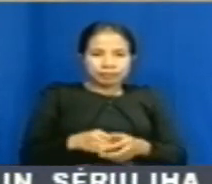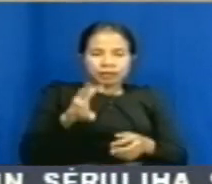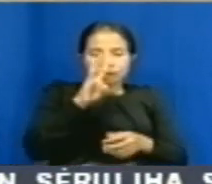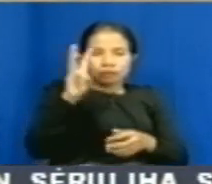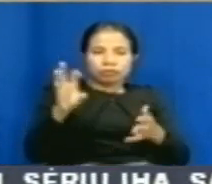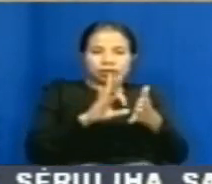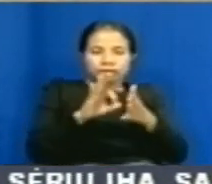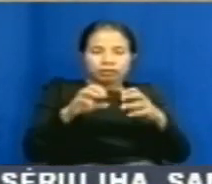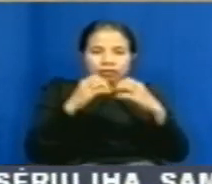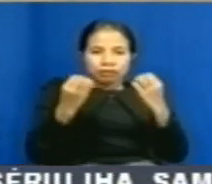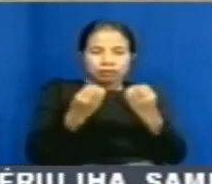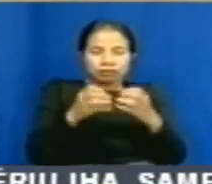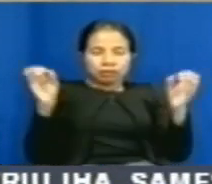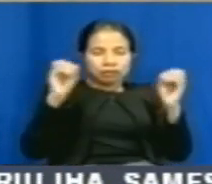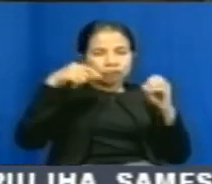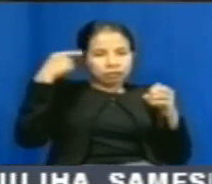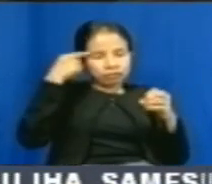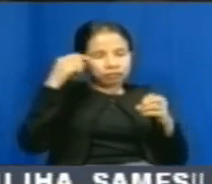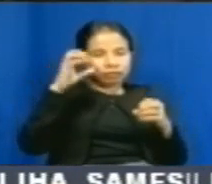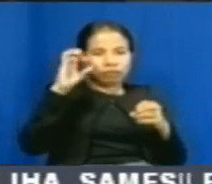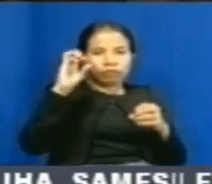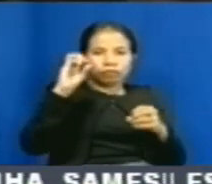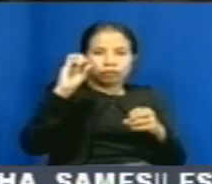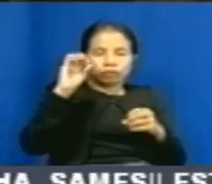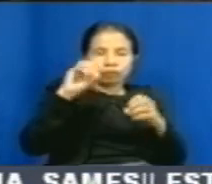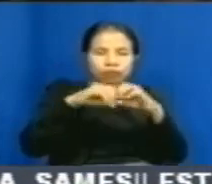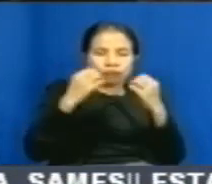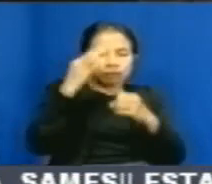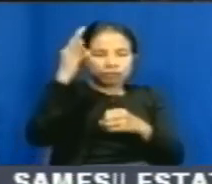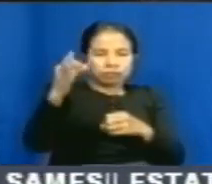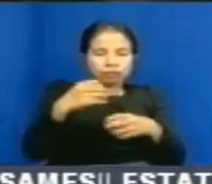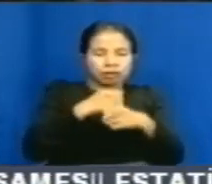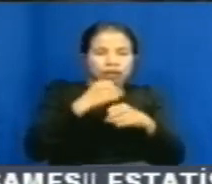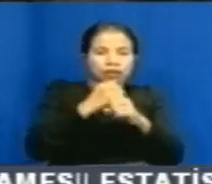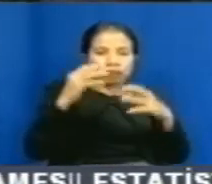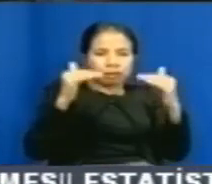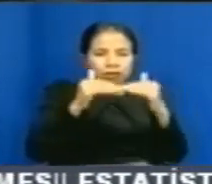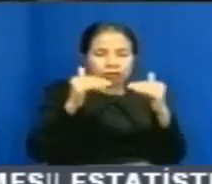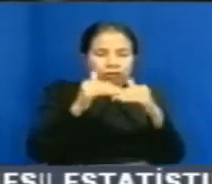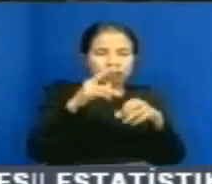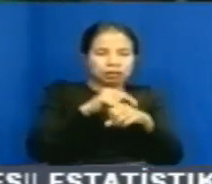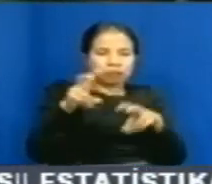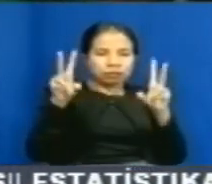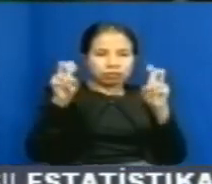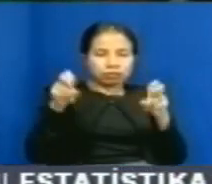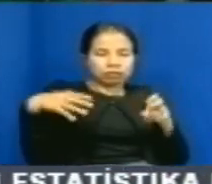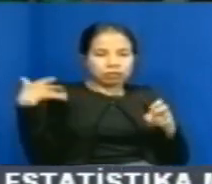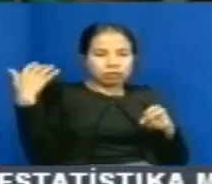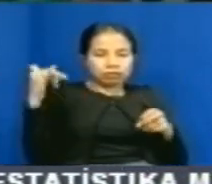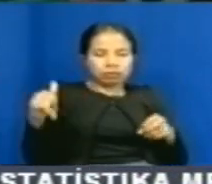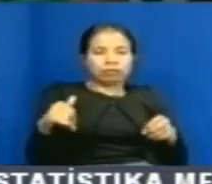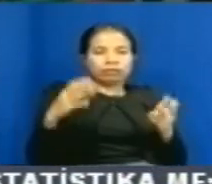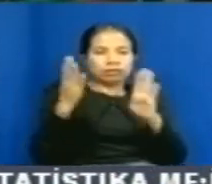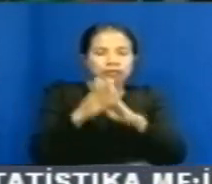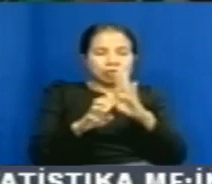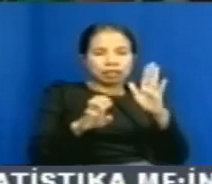Quarta-feira, a organização não-governamental NGO Ba Futuro ralou conferência nacional. O tema, jovens sa